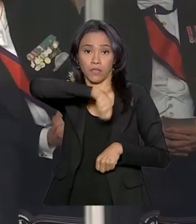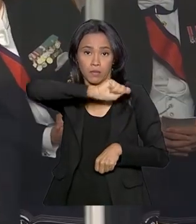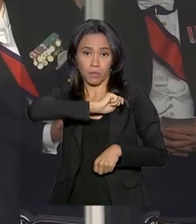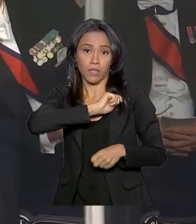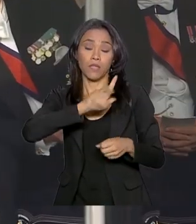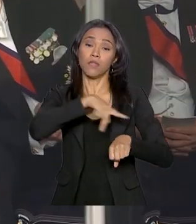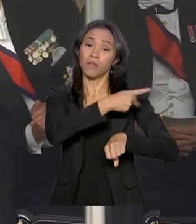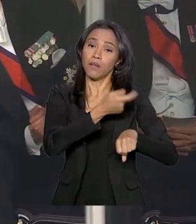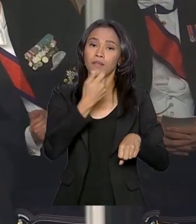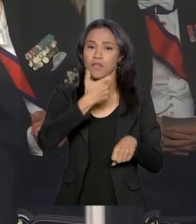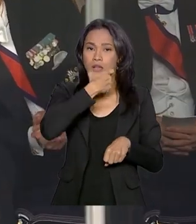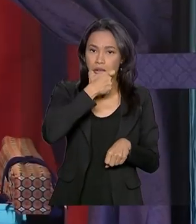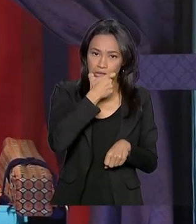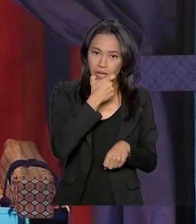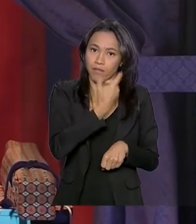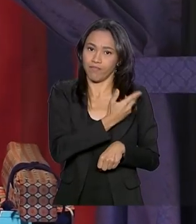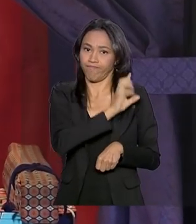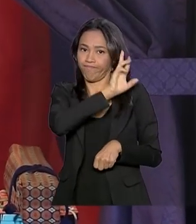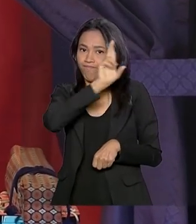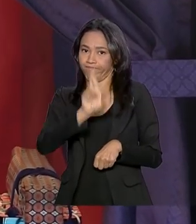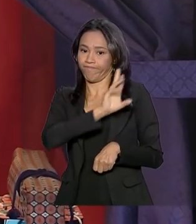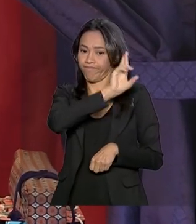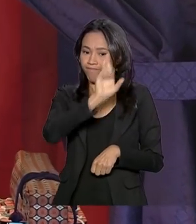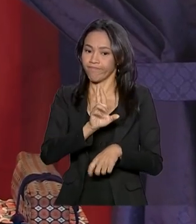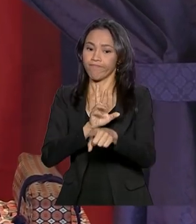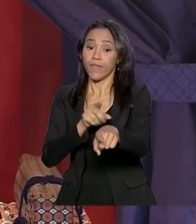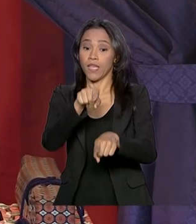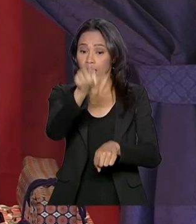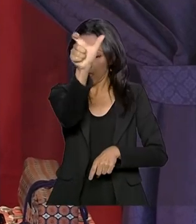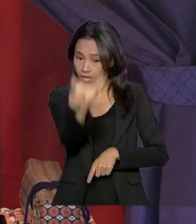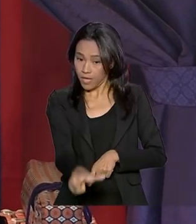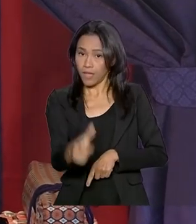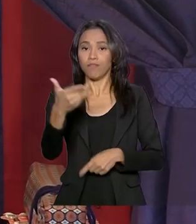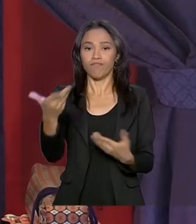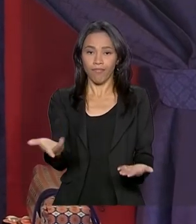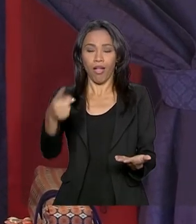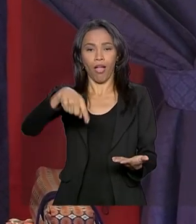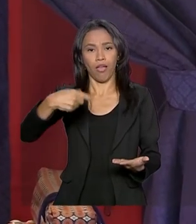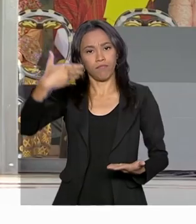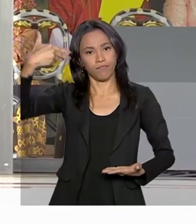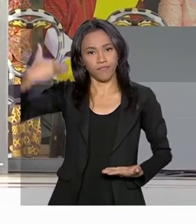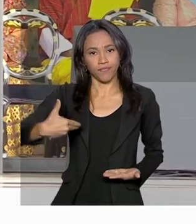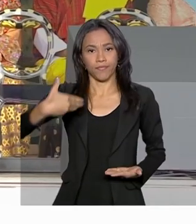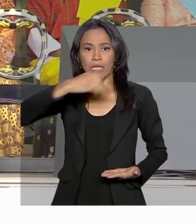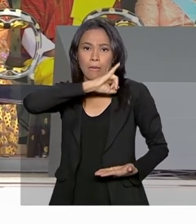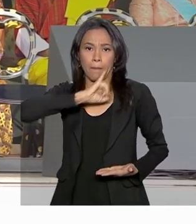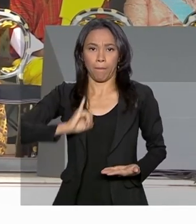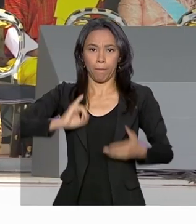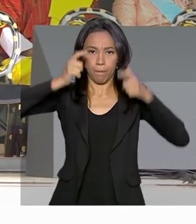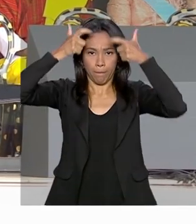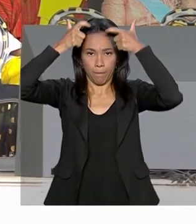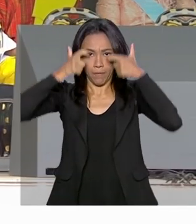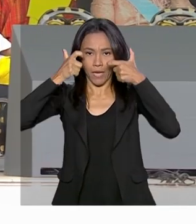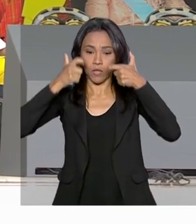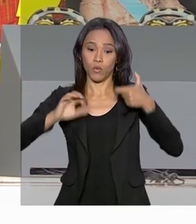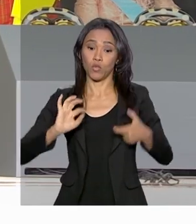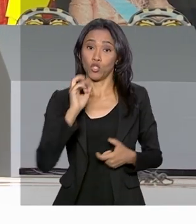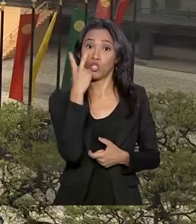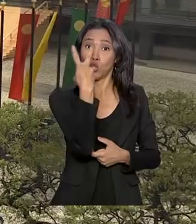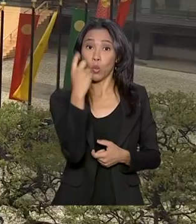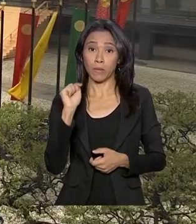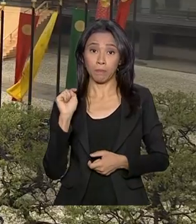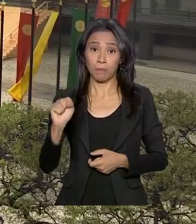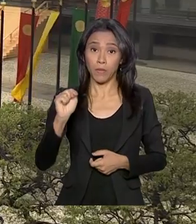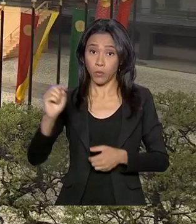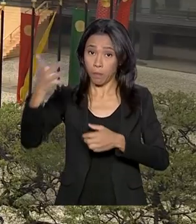o príncipe Charles da Inglaterra. O próprio Naruhito se autoproclamou imperador, na presença de 2 mil